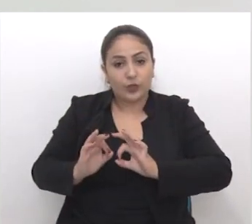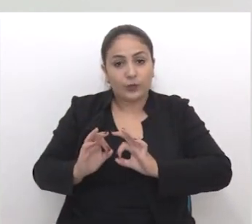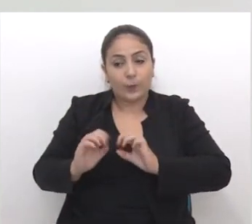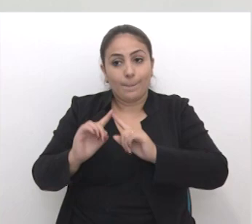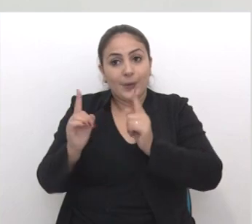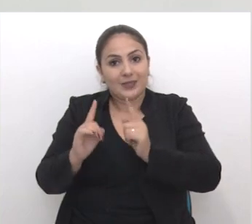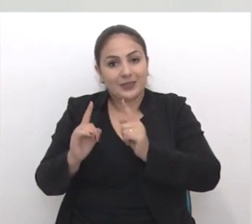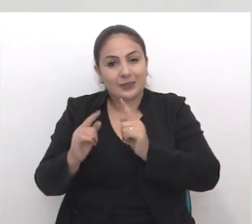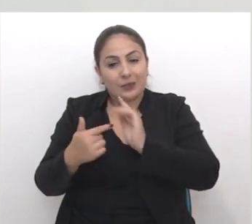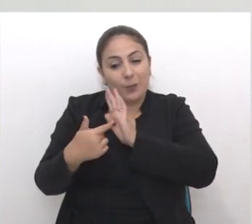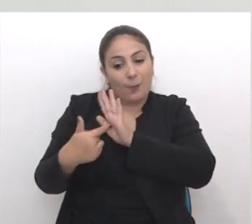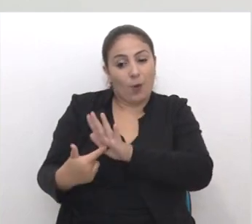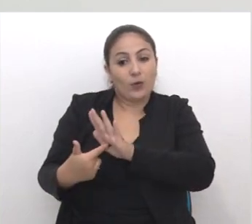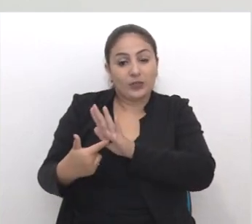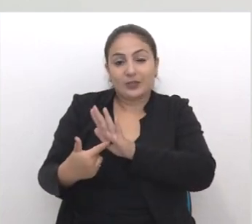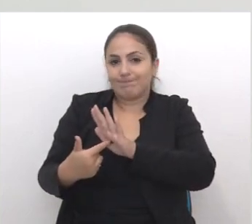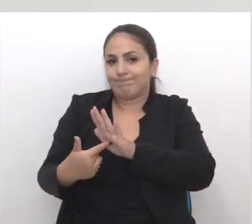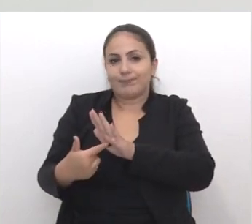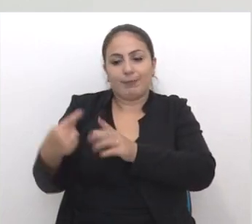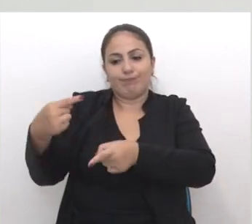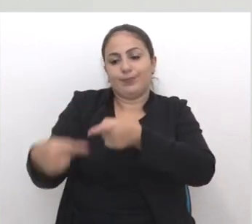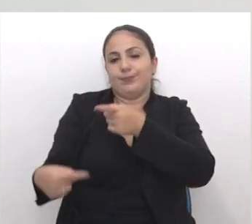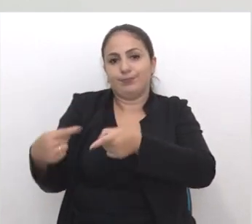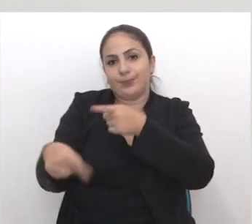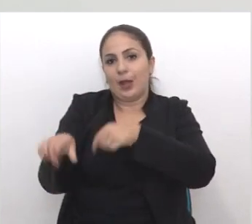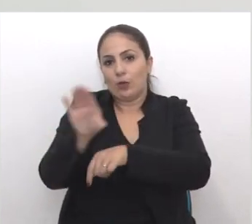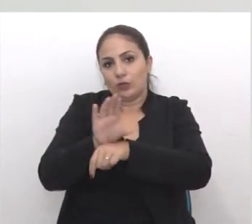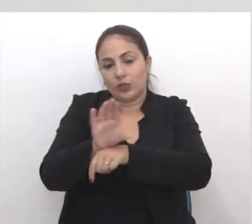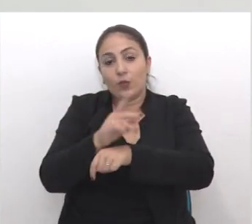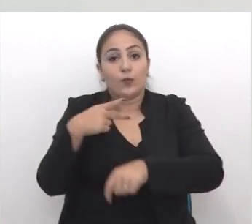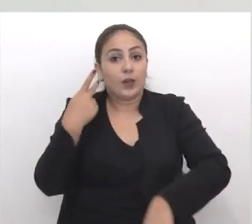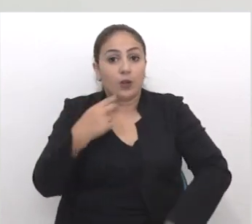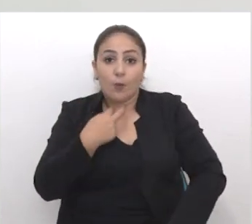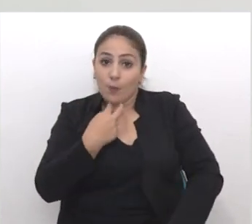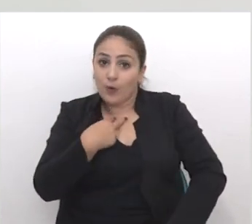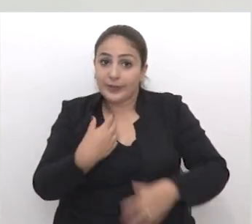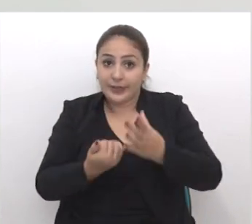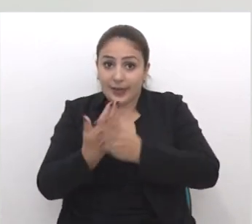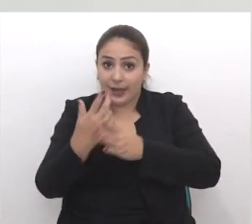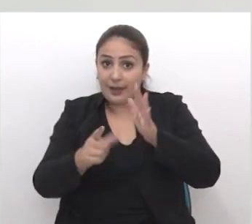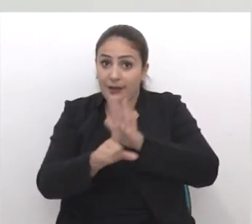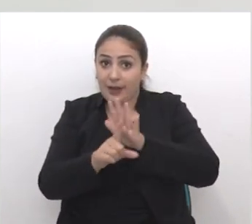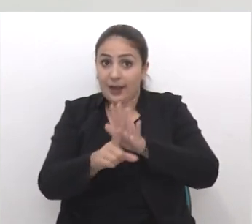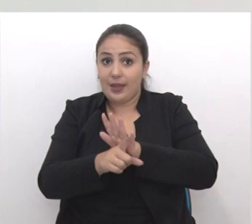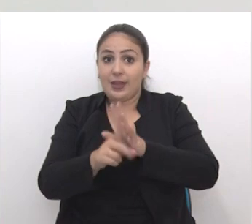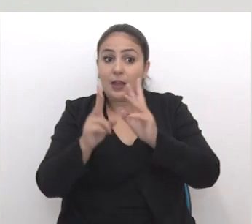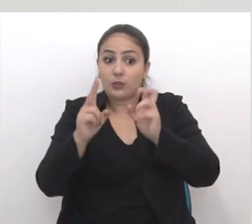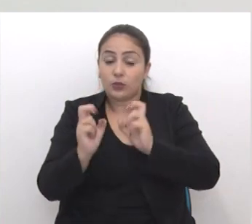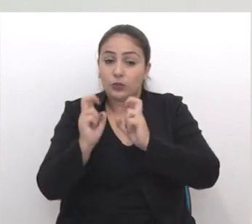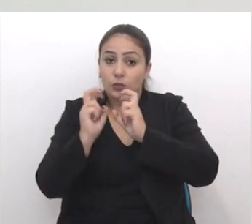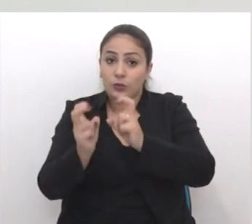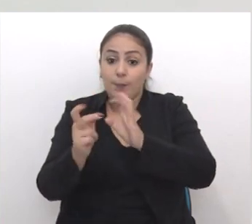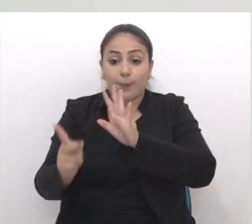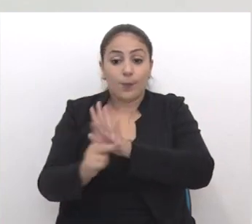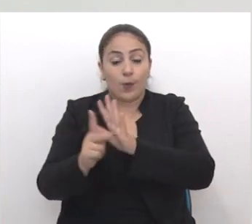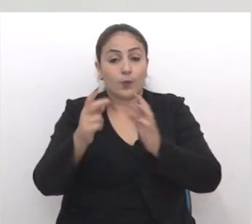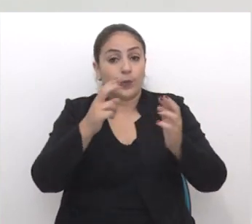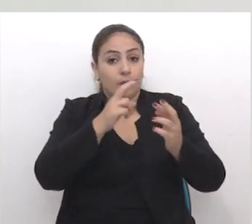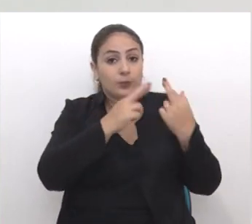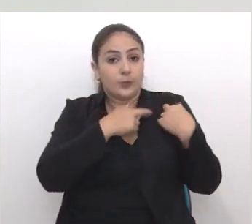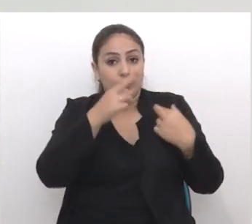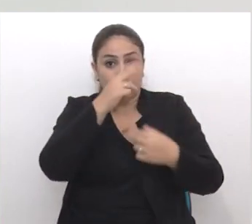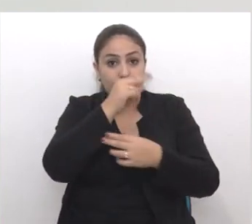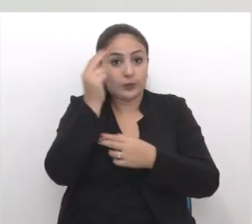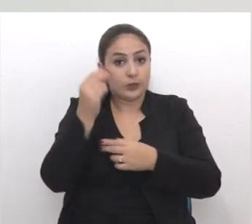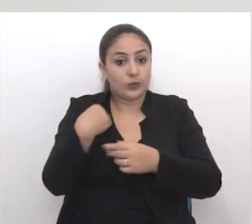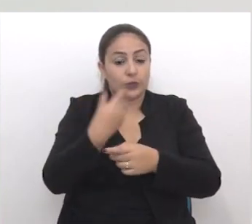e houve um apontamento que era inconstitucional, que o vereador não pode legislar sobre o transporte público, que cabe ao executivo.